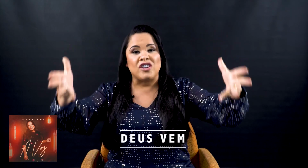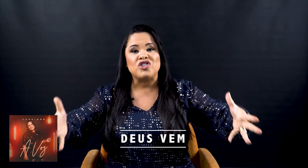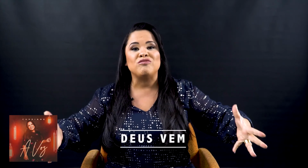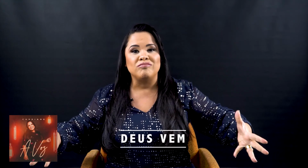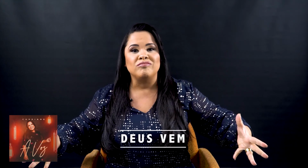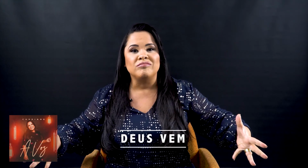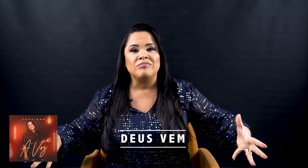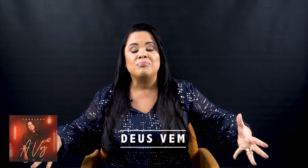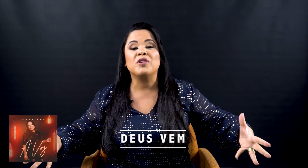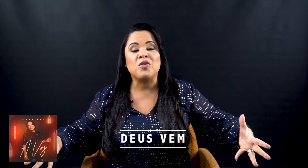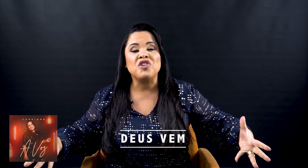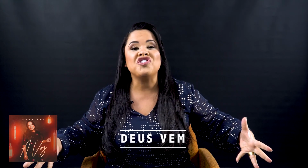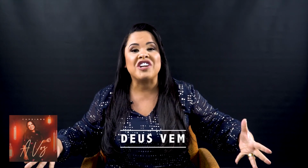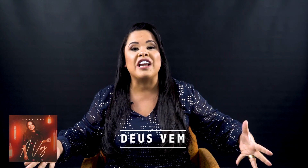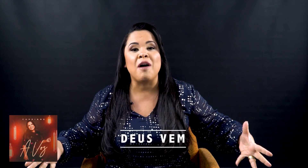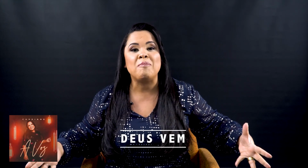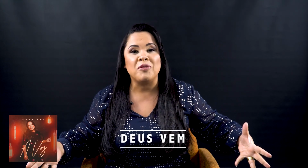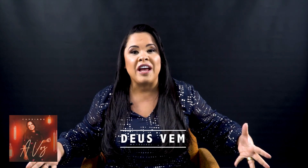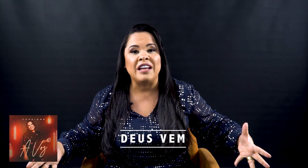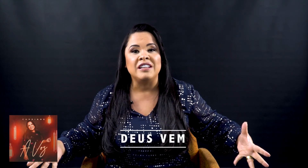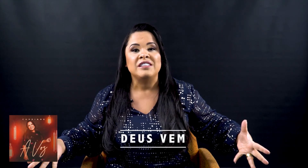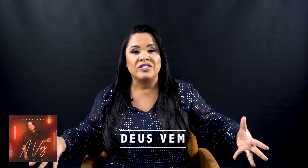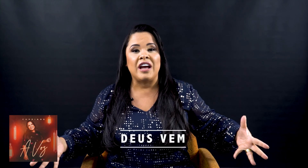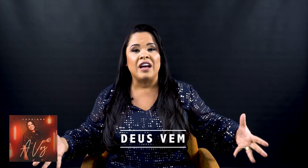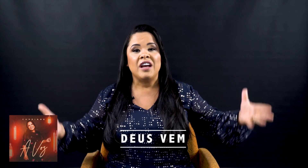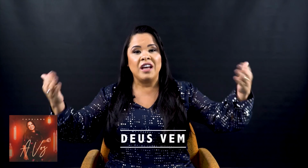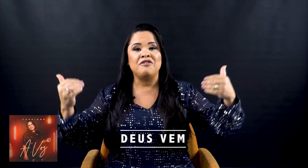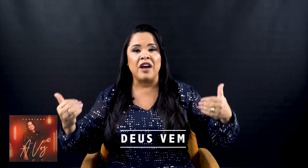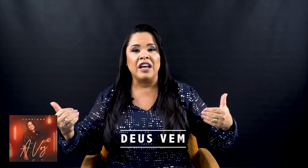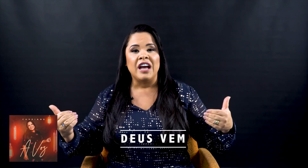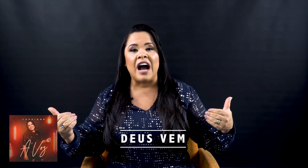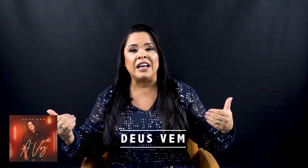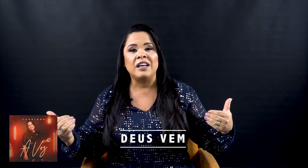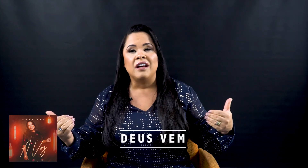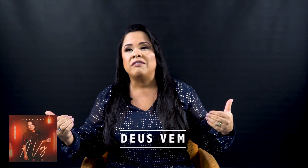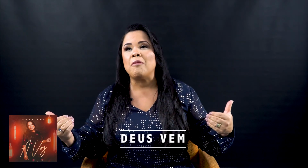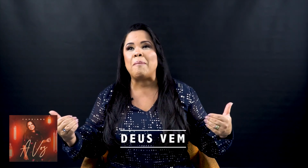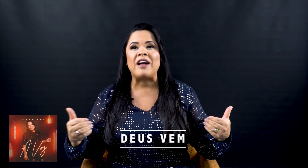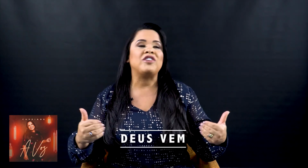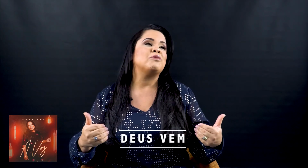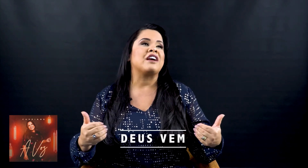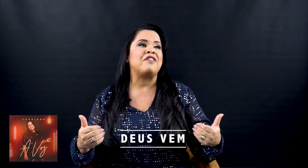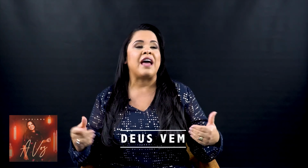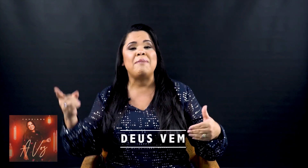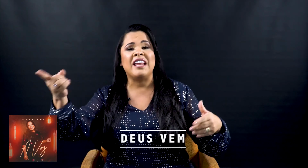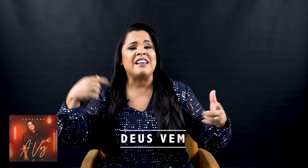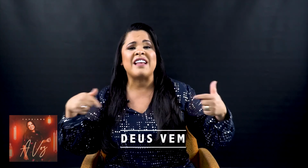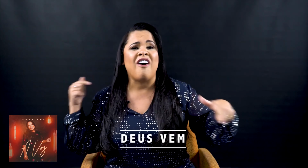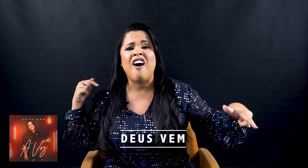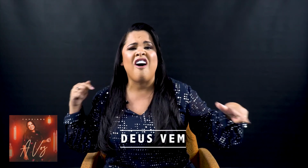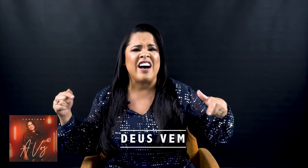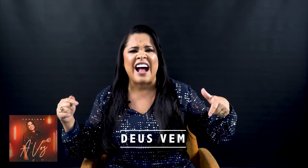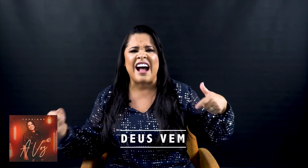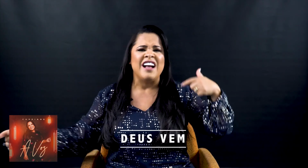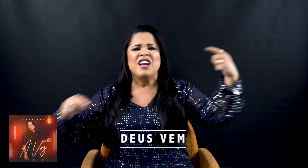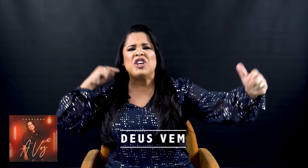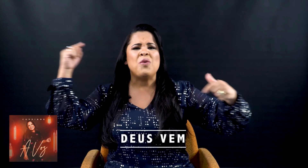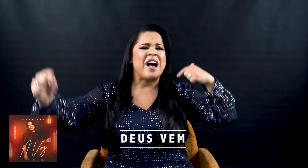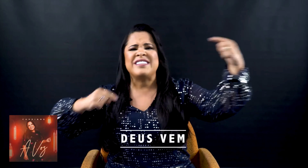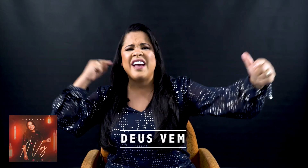Ele age. Porque quando a gente clama por ele, né? Ele vem. Aí tem uma parte da música que fala: é bem nessa